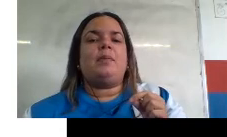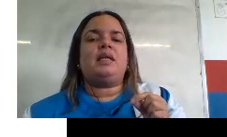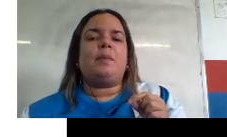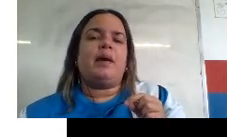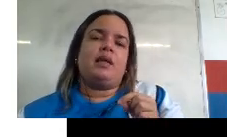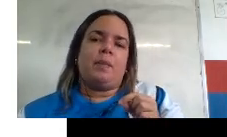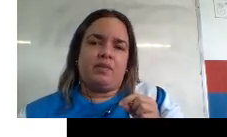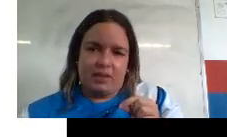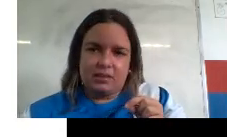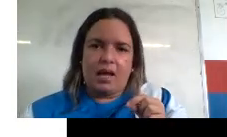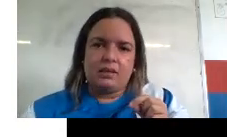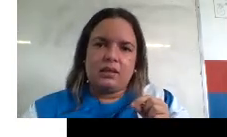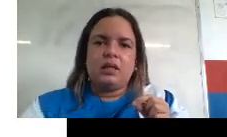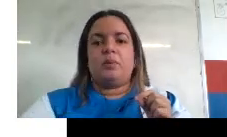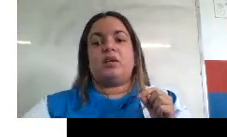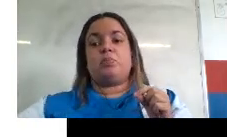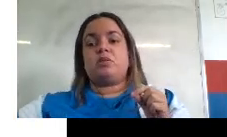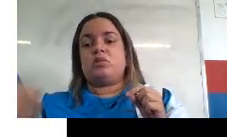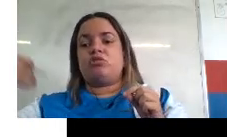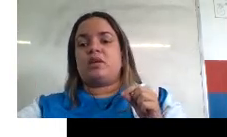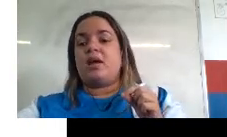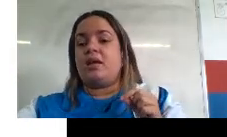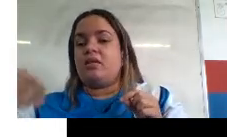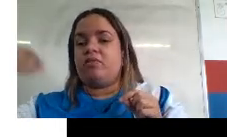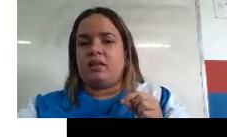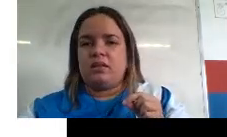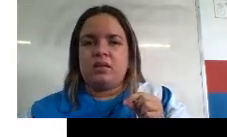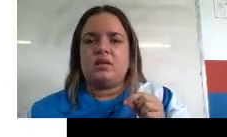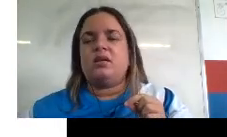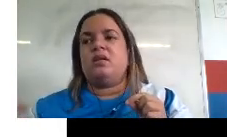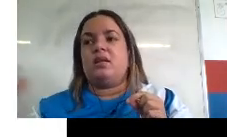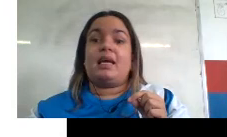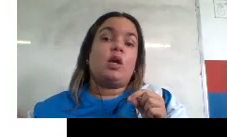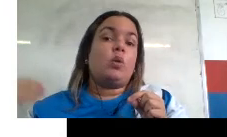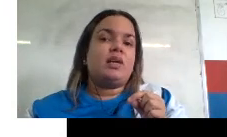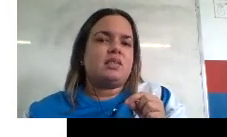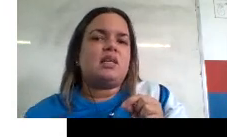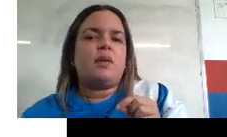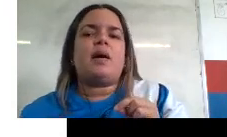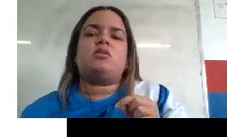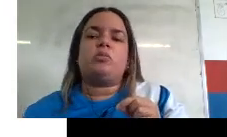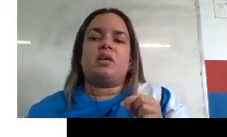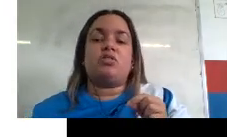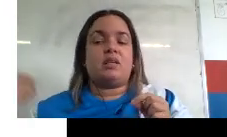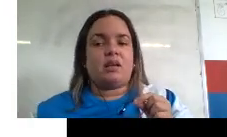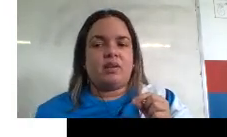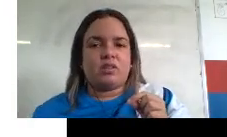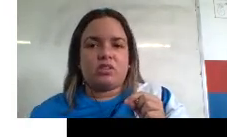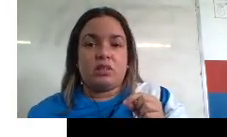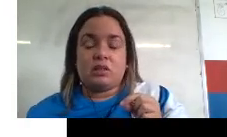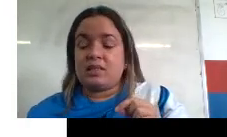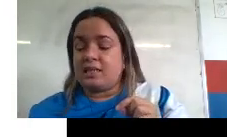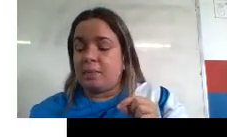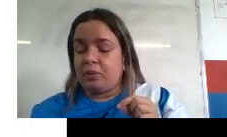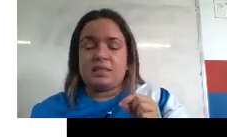a gente termina perdendo a privacidade. Porque as pessoas querem invadir, né, querem conhecer mais sobre a gente através